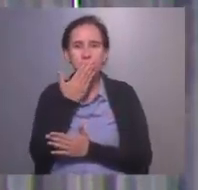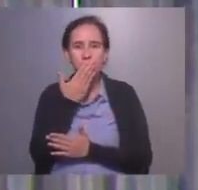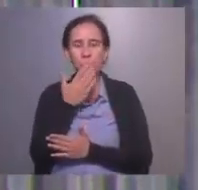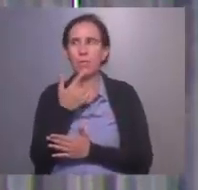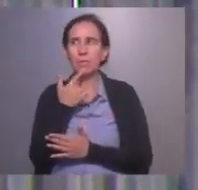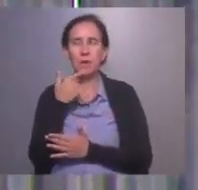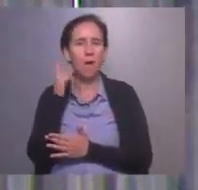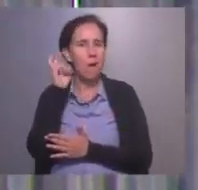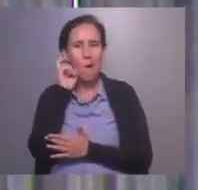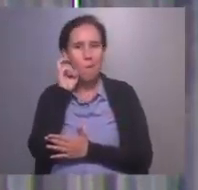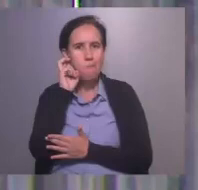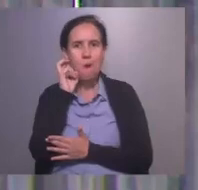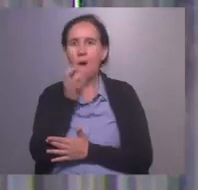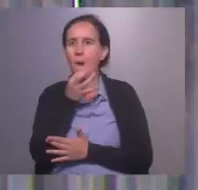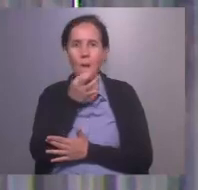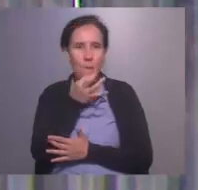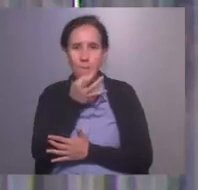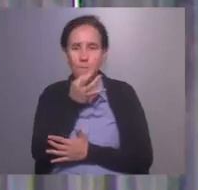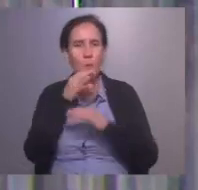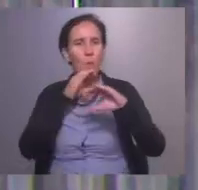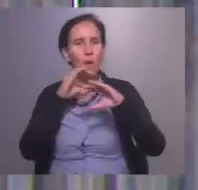falar, incapaz de comunicar.